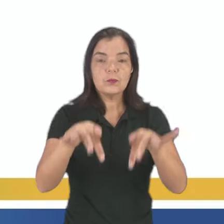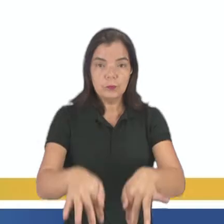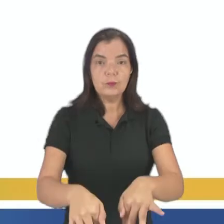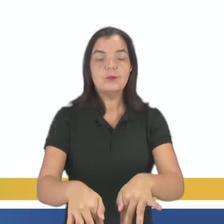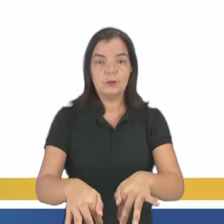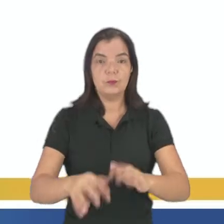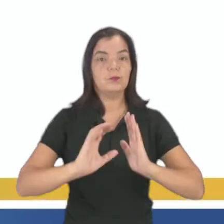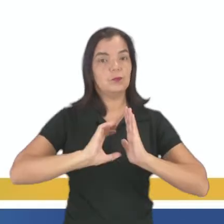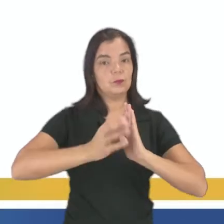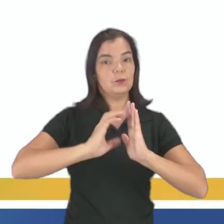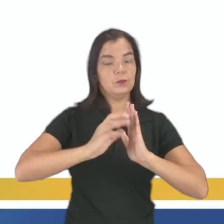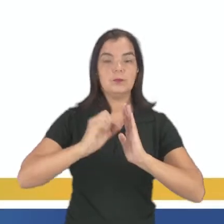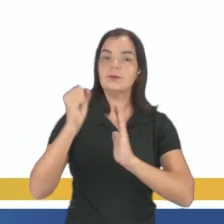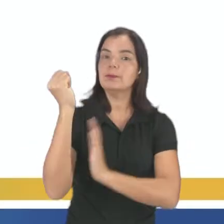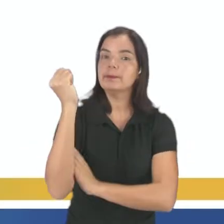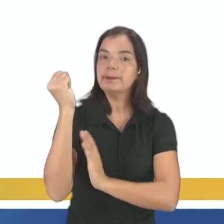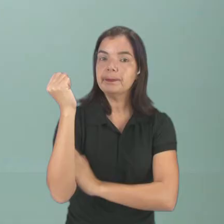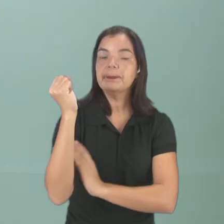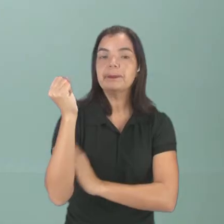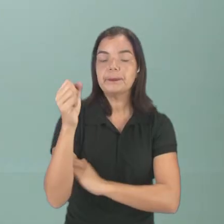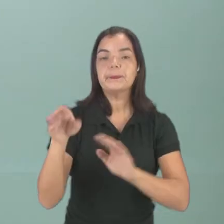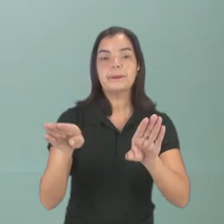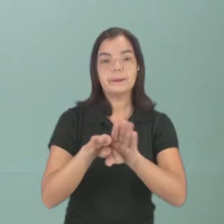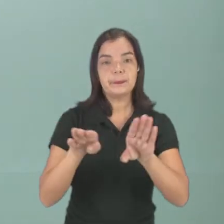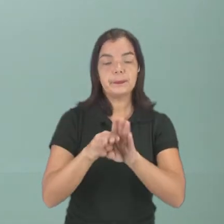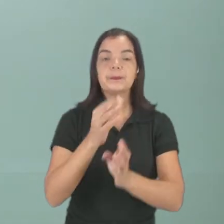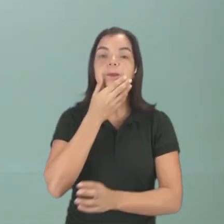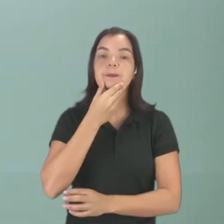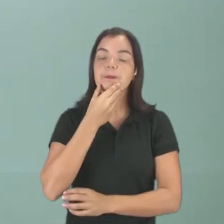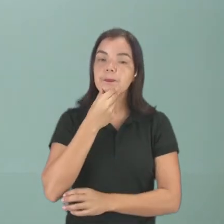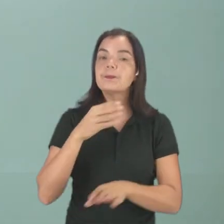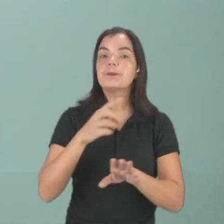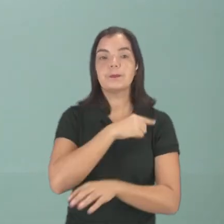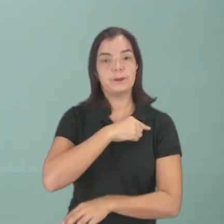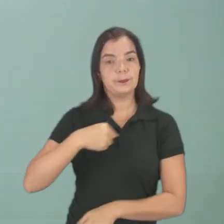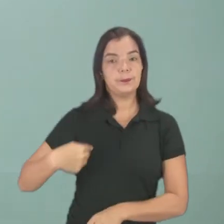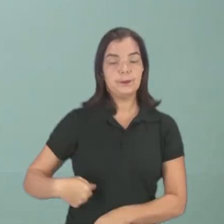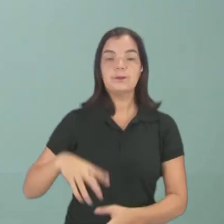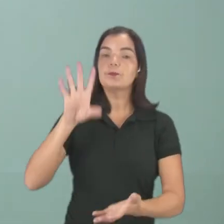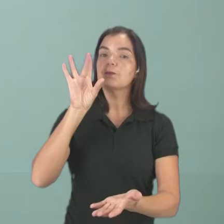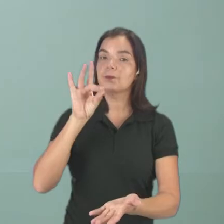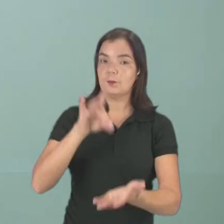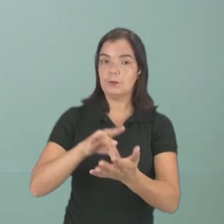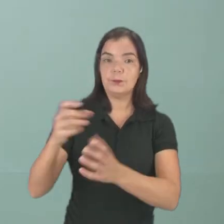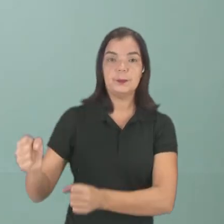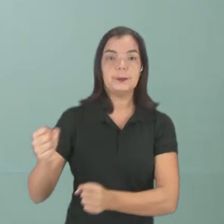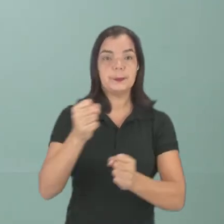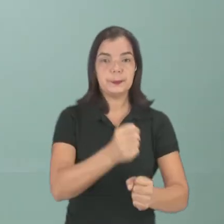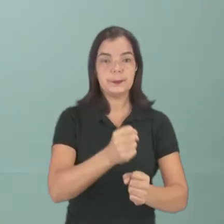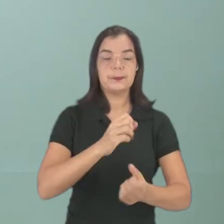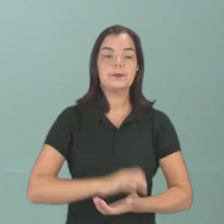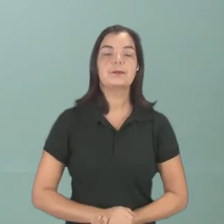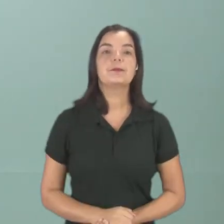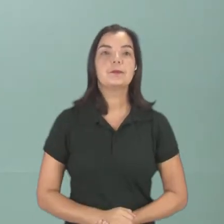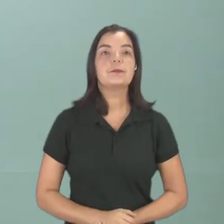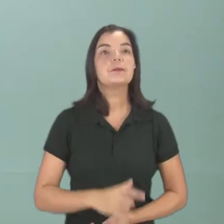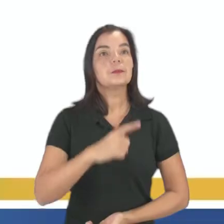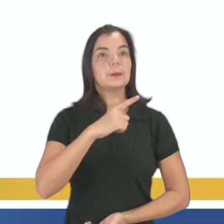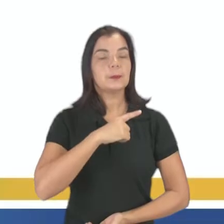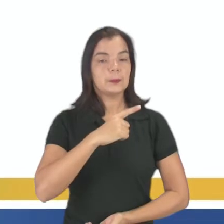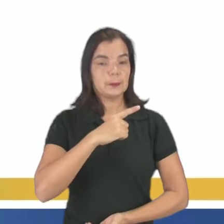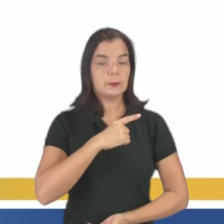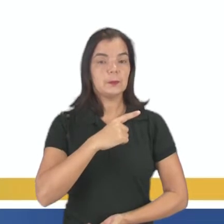quando o partido ele vai se fortalecer aí, quando Mao Tse-tung vai, de fato, aí para o poder, ok, pessoal? A gente tem